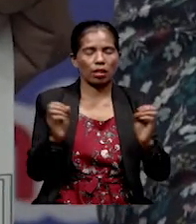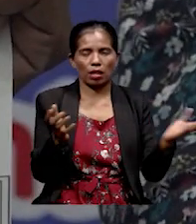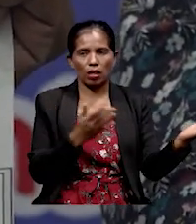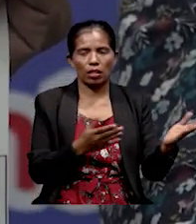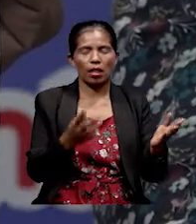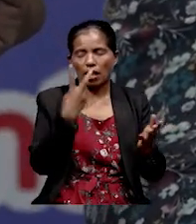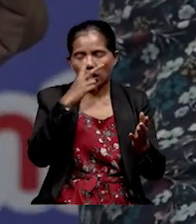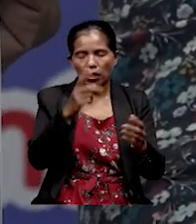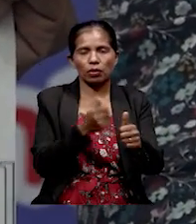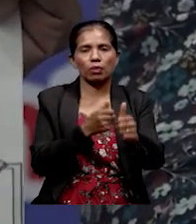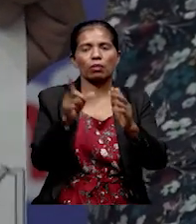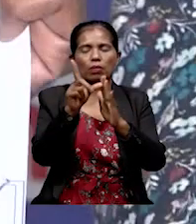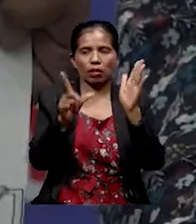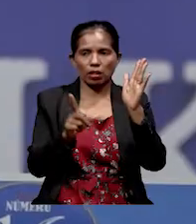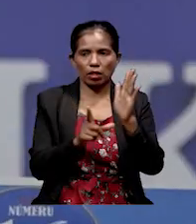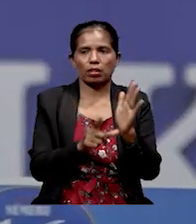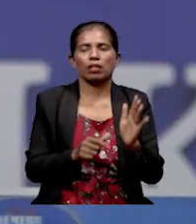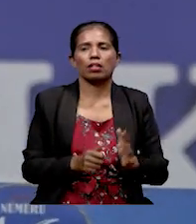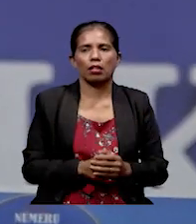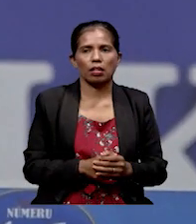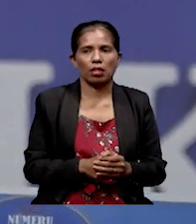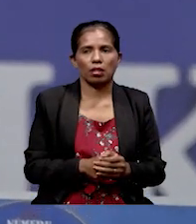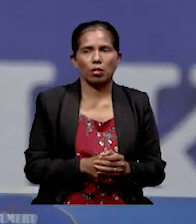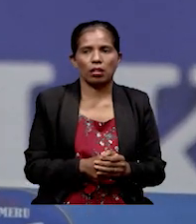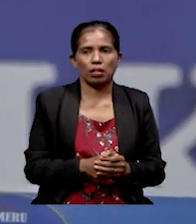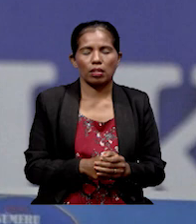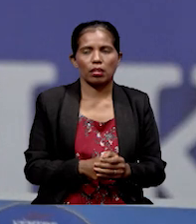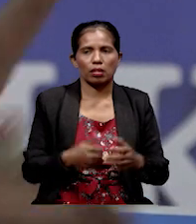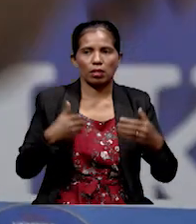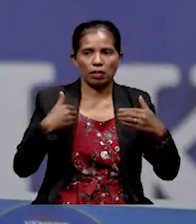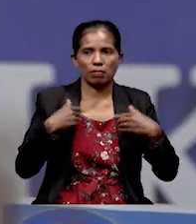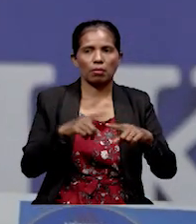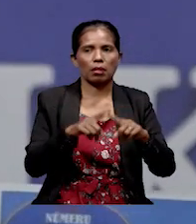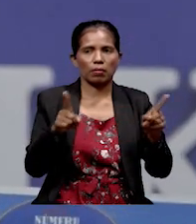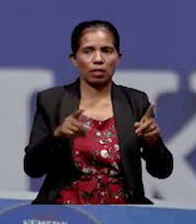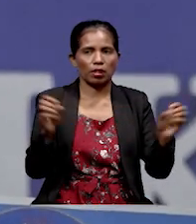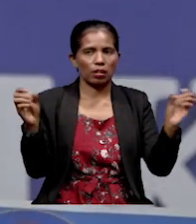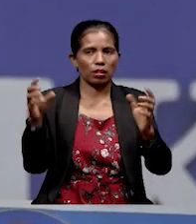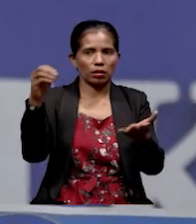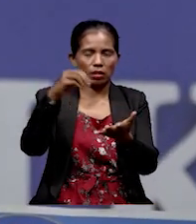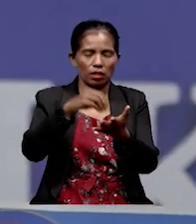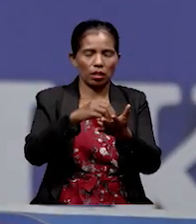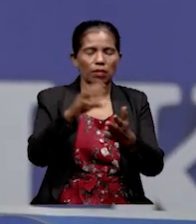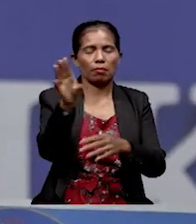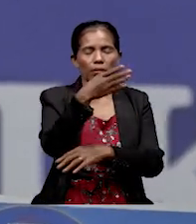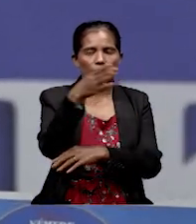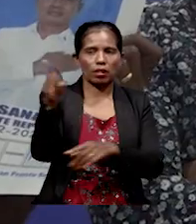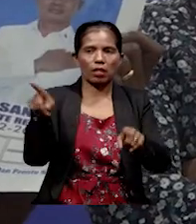konstitusi parti dun ne ane sande ni vida hamus de mai be laos pa pasan bandera pa pati sen han sekata ni